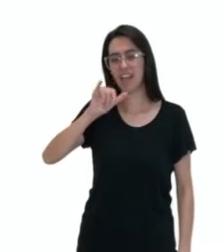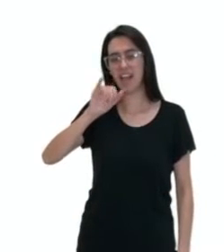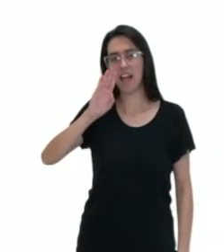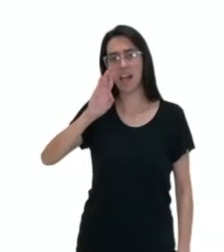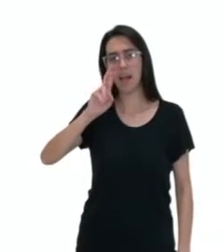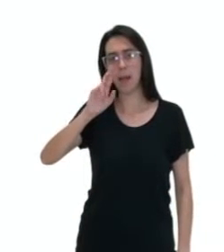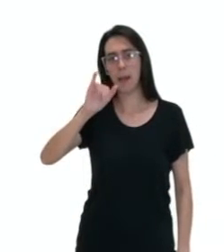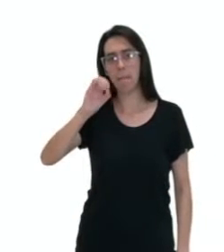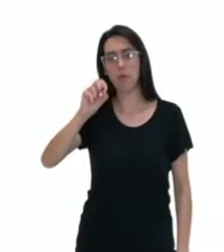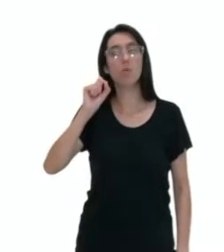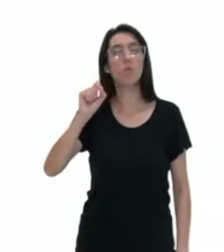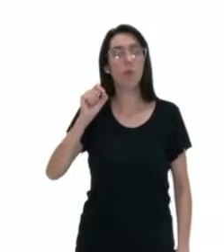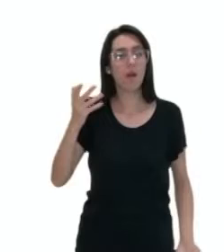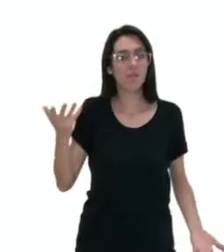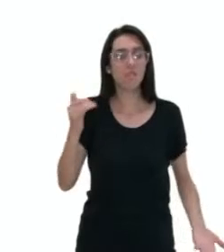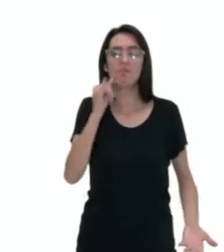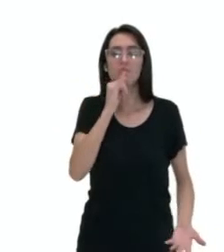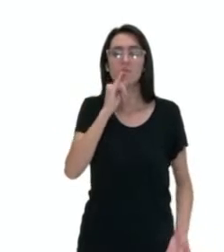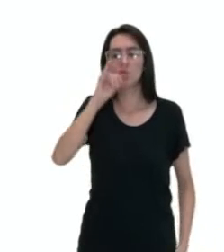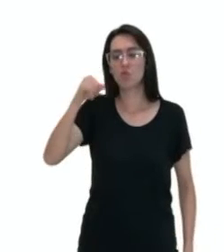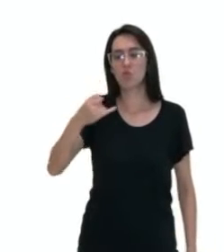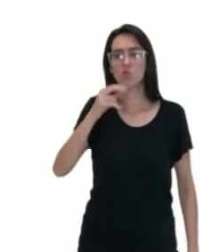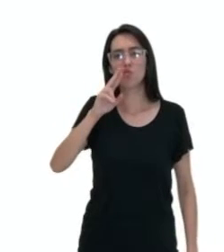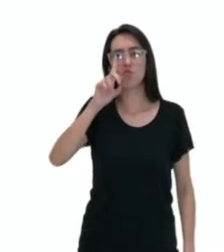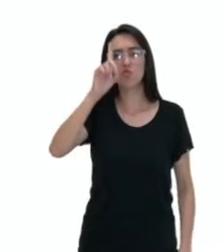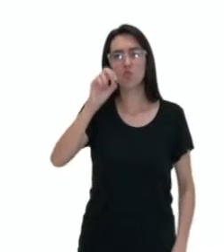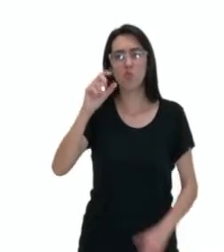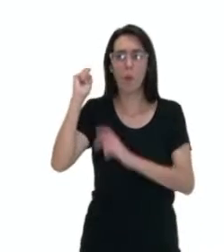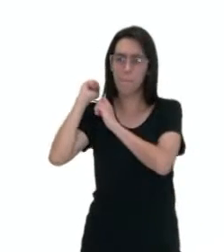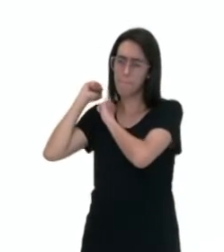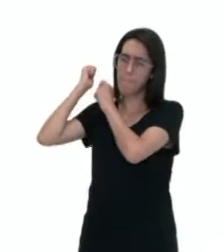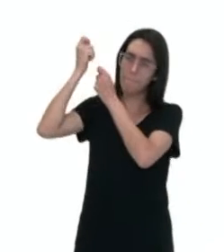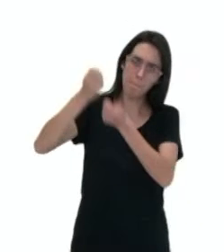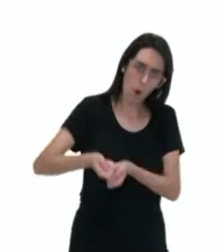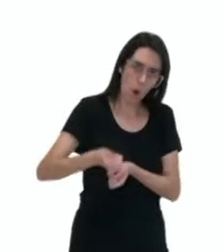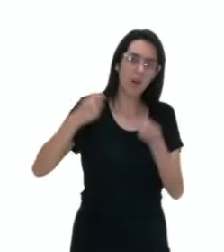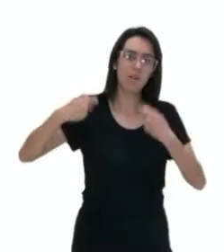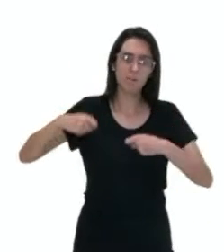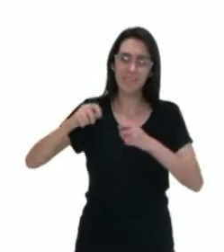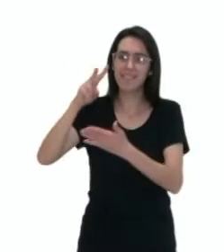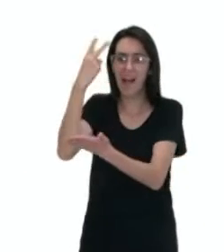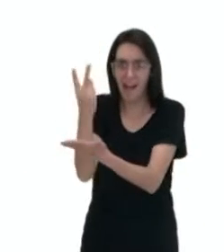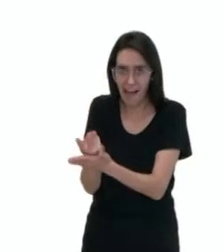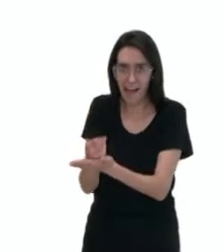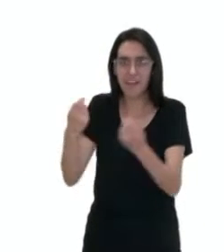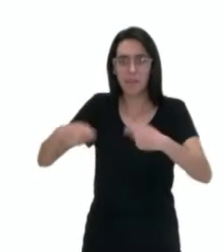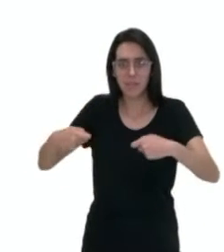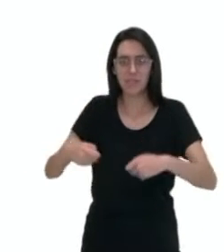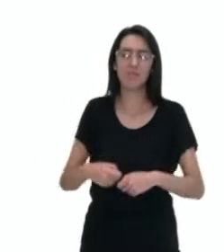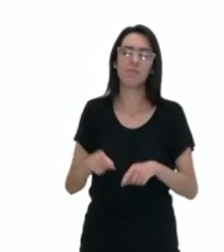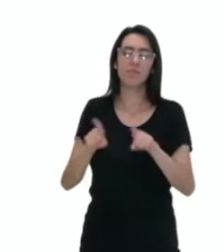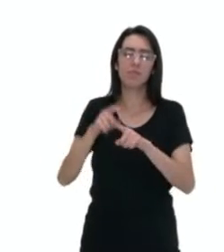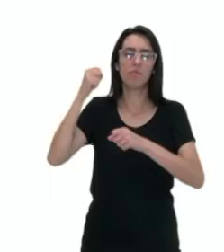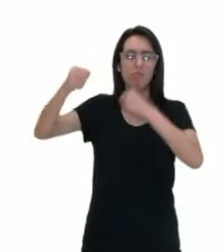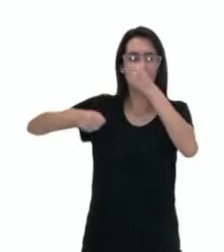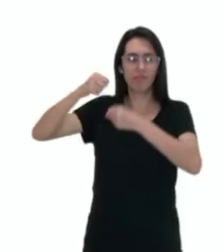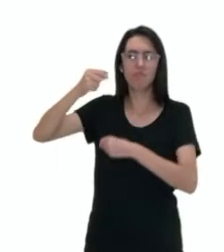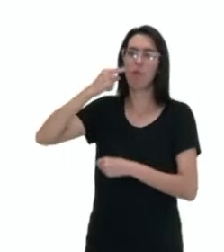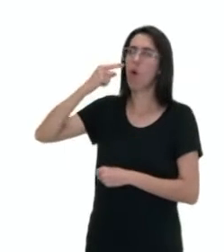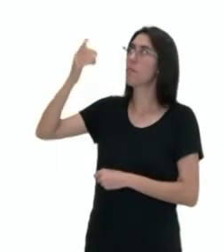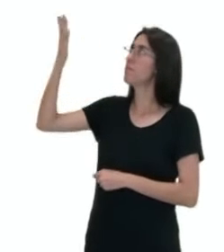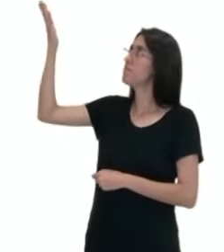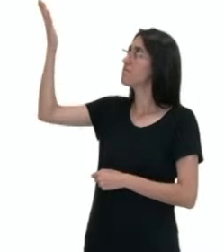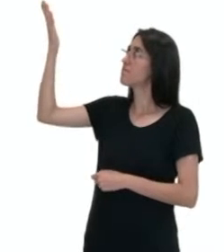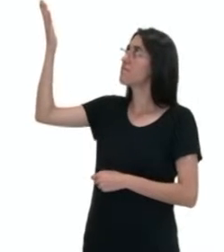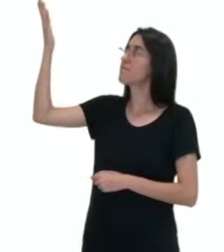adversário para ganhar. O judô, por exemplo, né? Eu tenho que desequilibrar ele para colocar ele com as costas no chão. Golpes, olha aqui a imagem de golpes aqui,